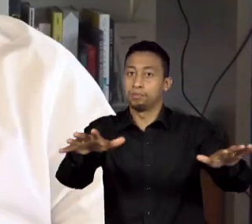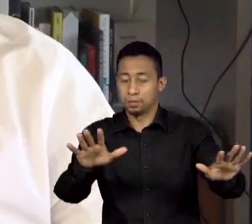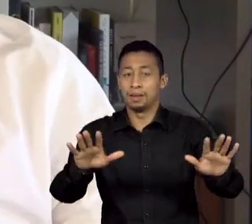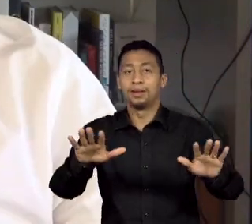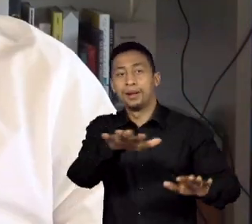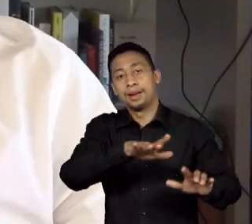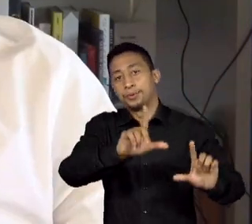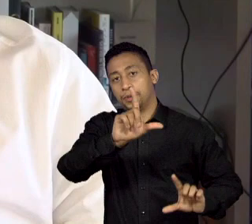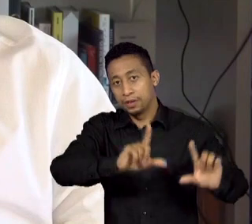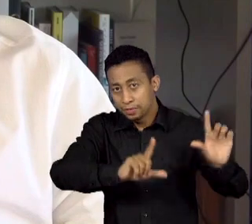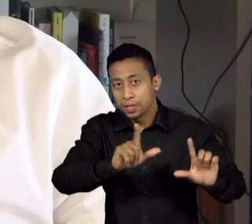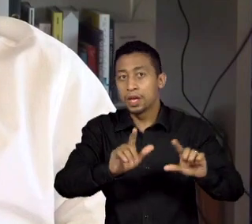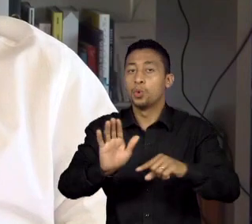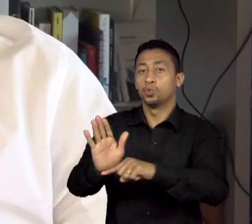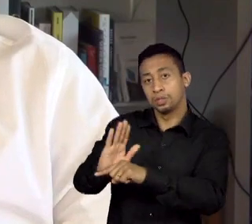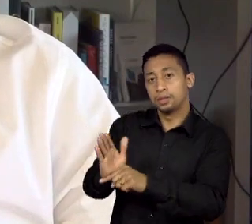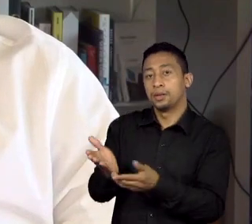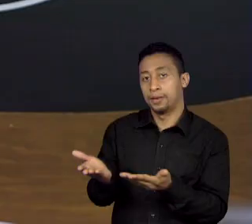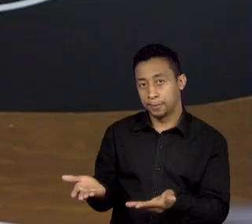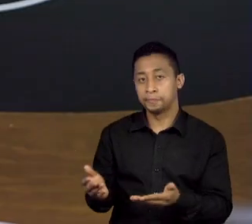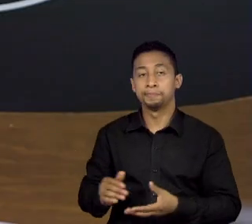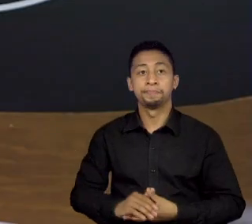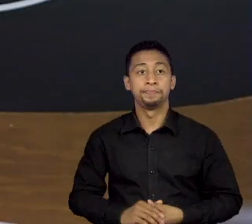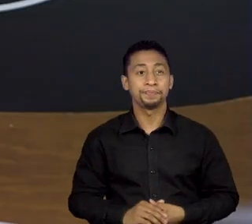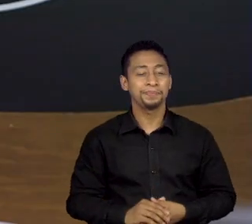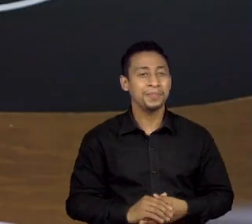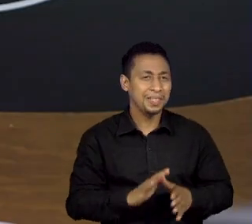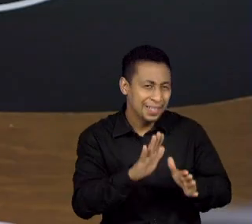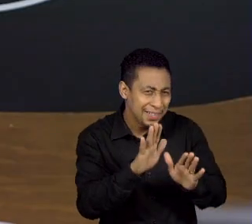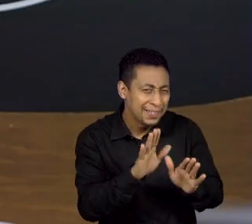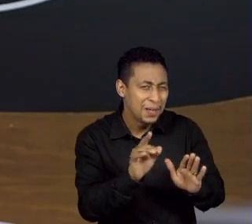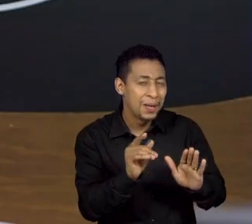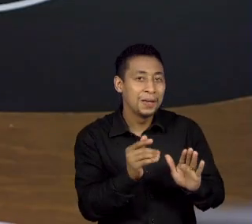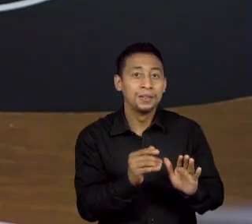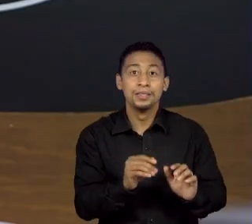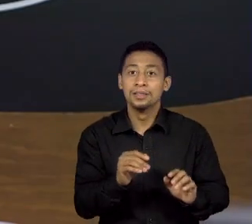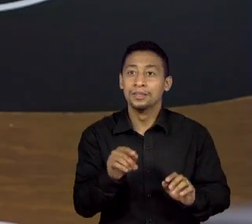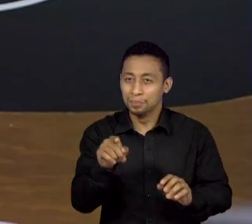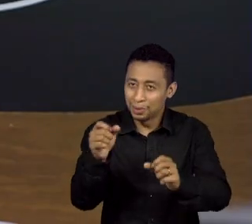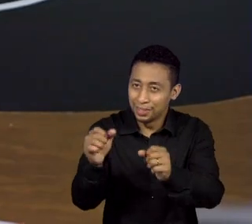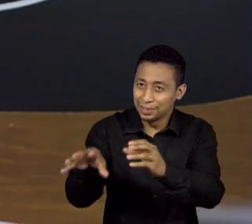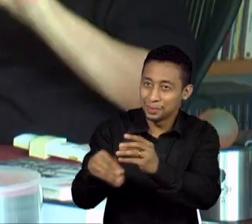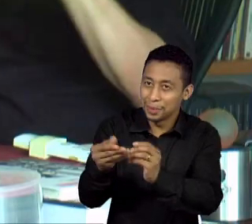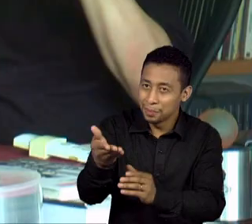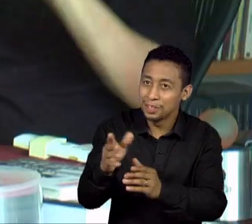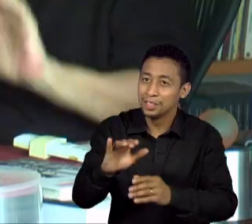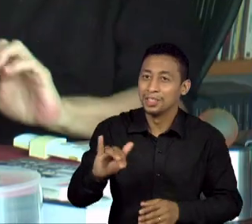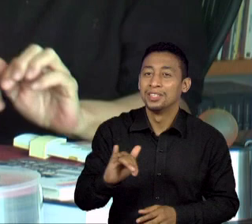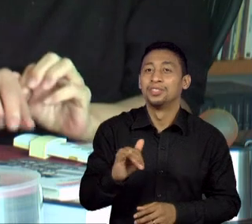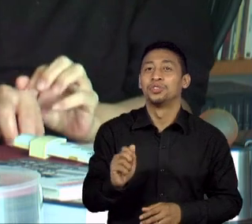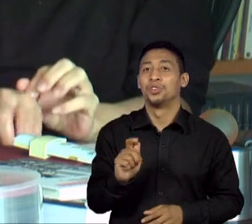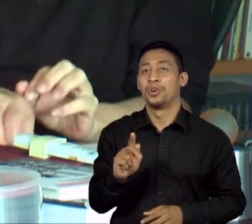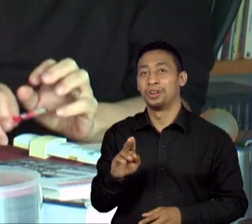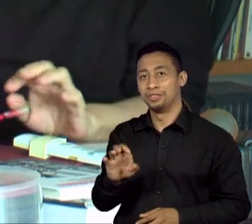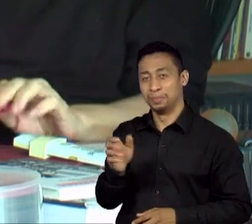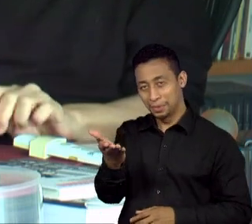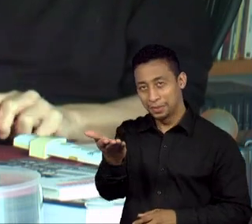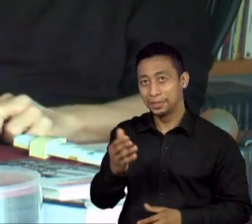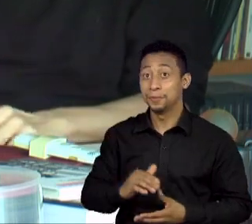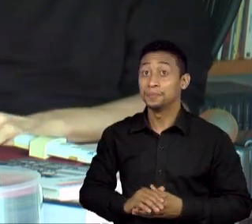televisão, do cinema e tudo. Eu queria começar a puxar... Diga. Diga, Jorge. Só mais uma